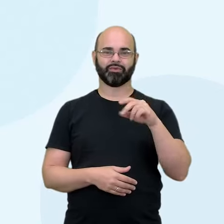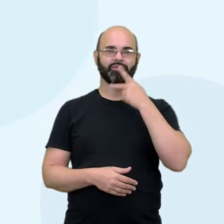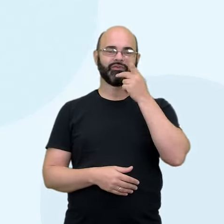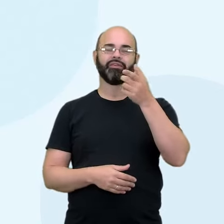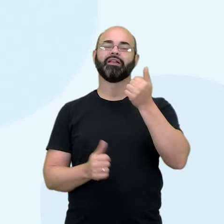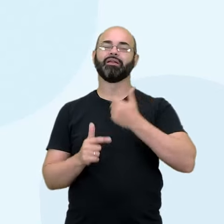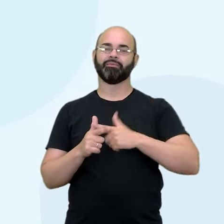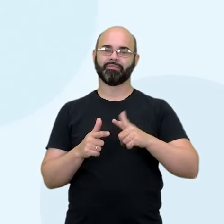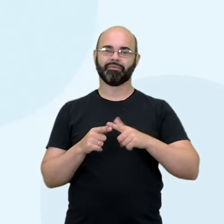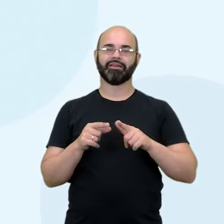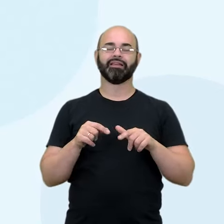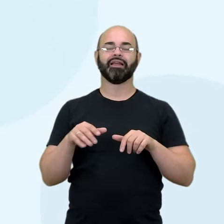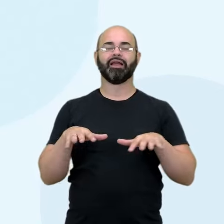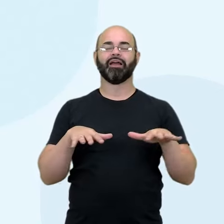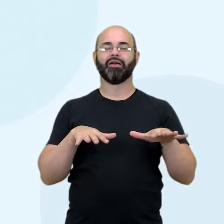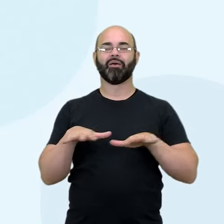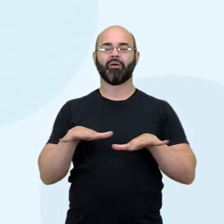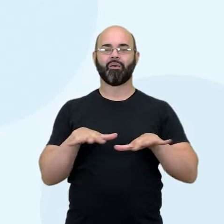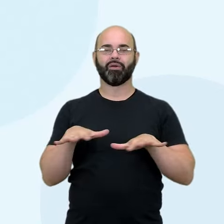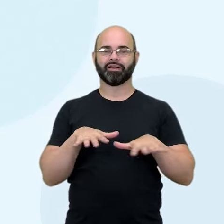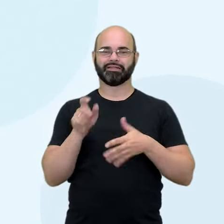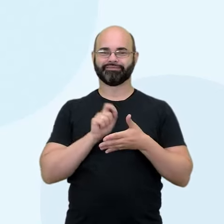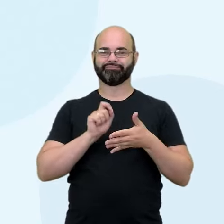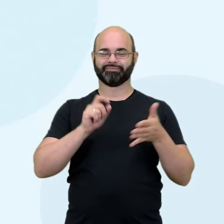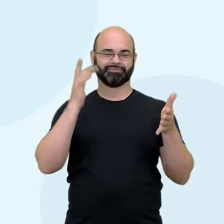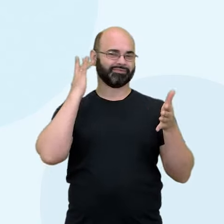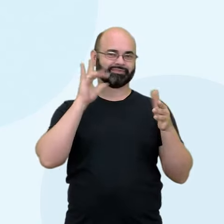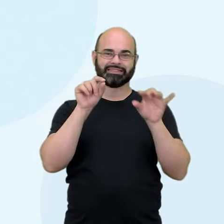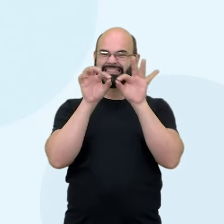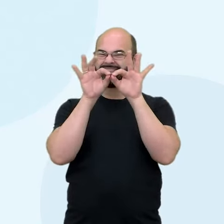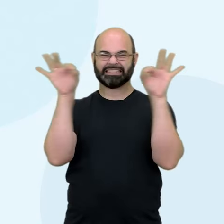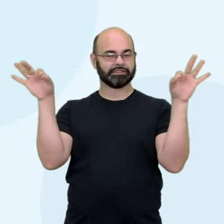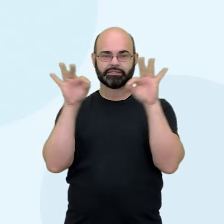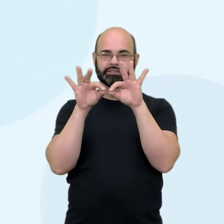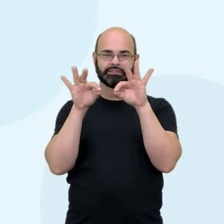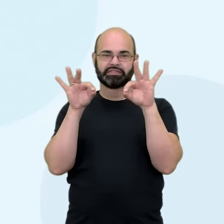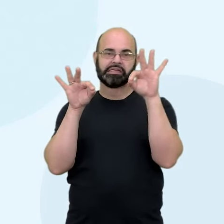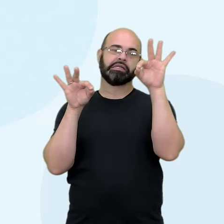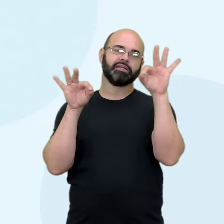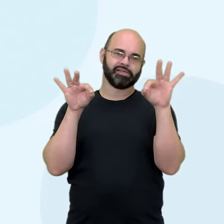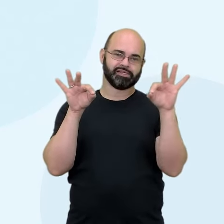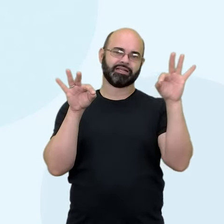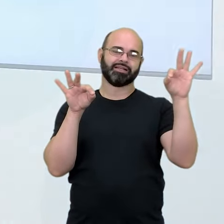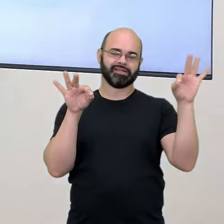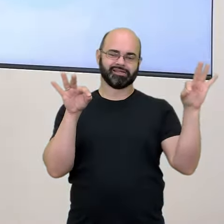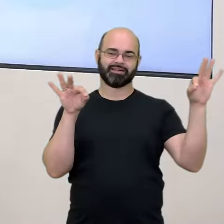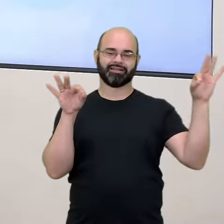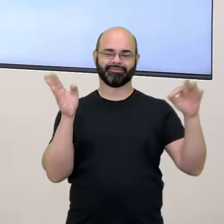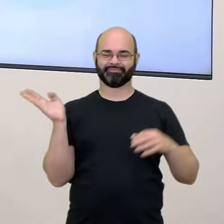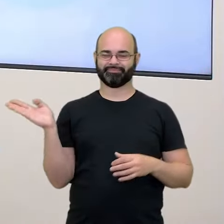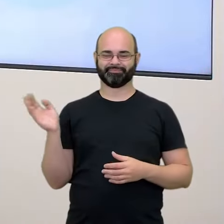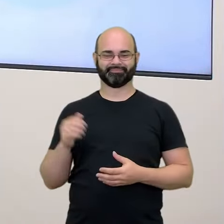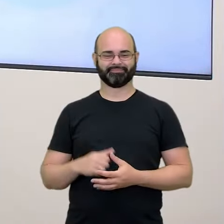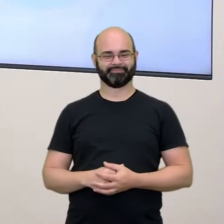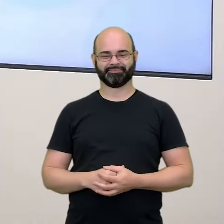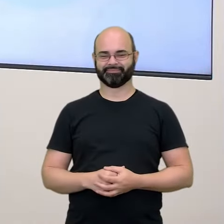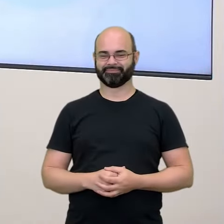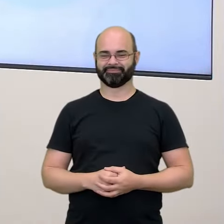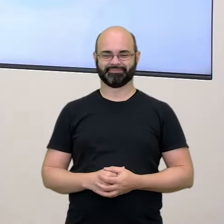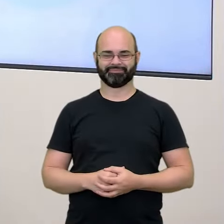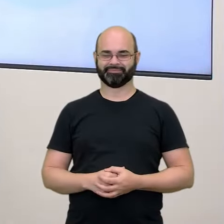problemas com isso. Sistematização da pesquisa. Aí eu pedi que vocês fizessem o quê? A partir da leitura desses